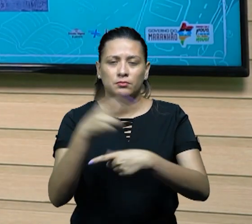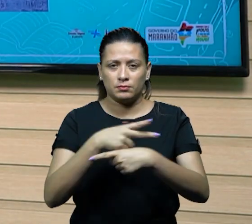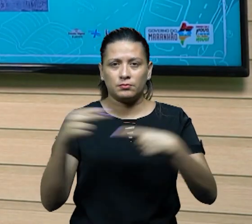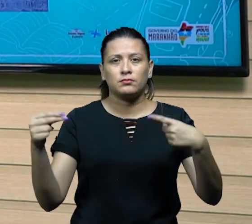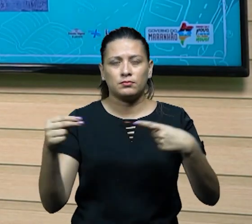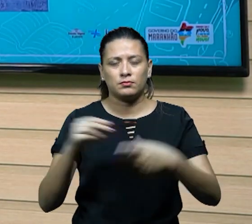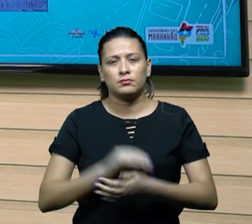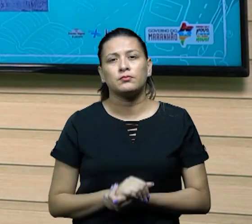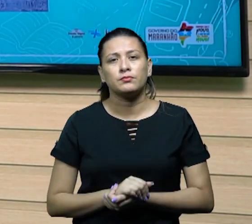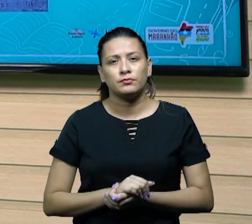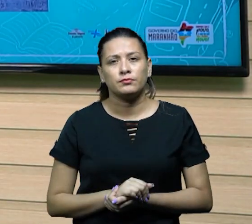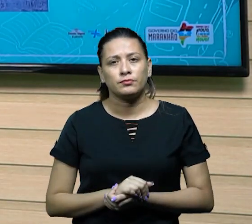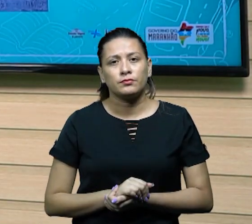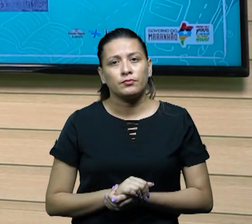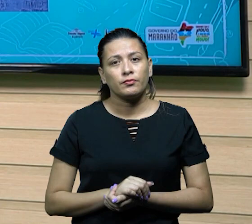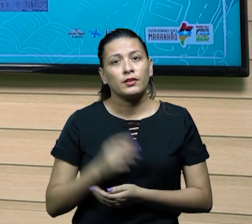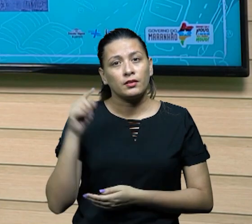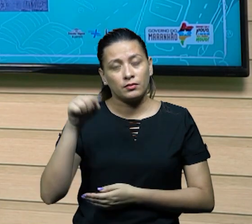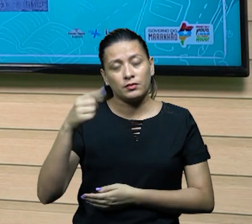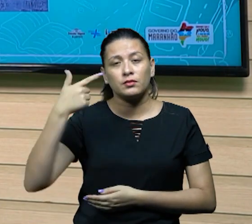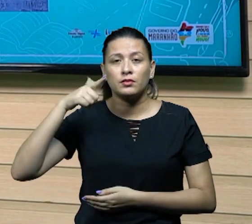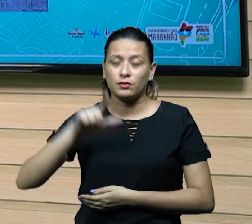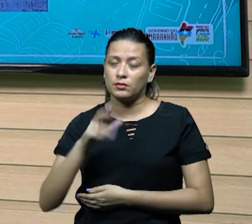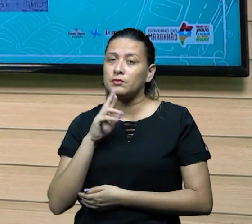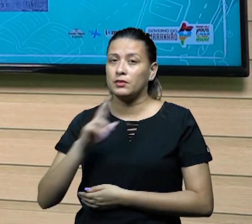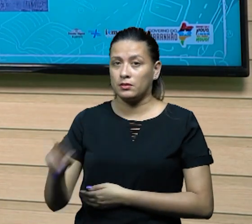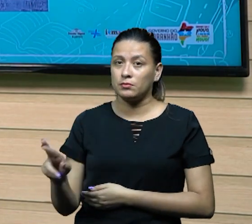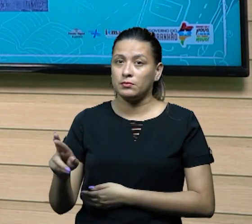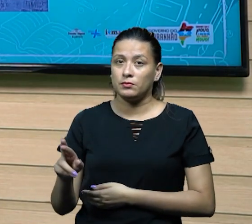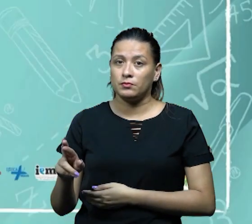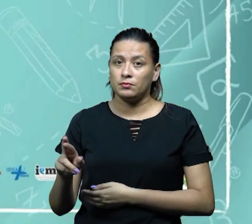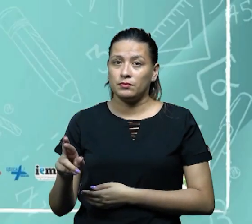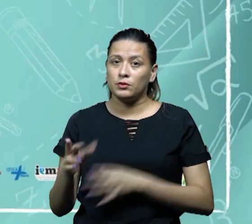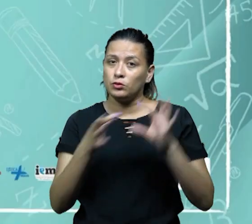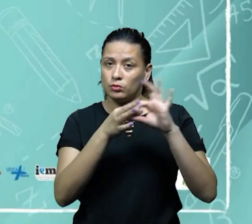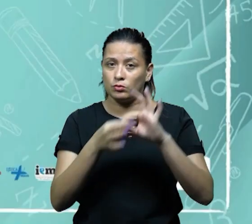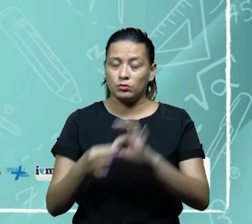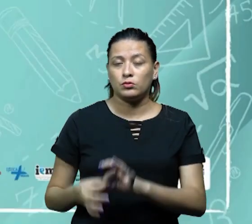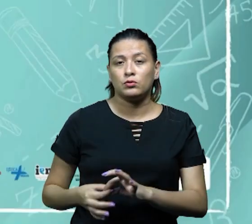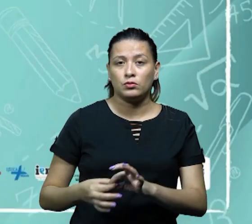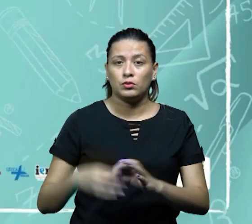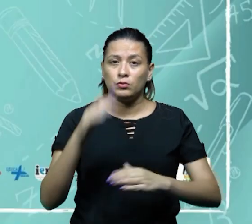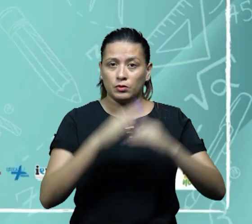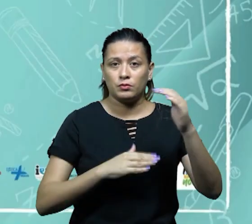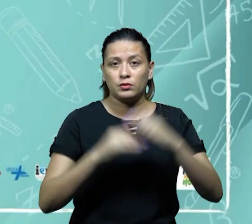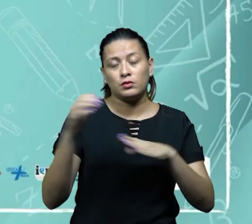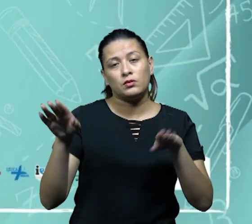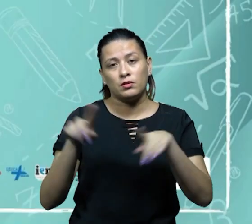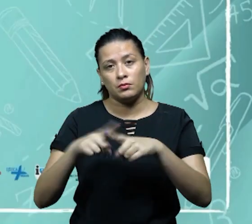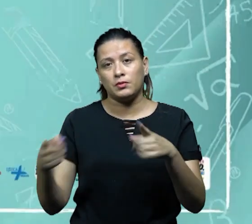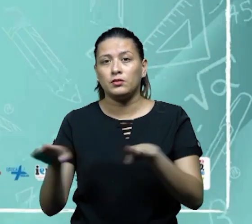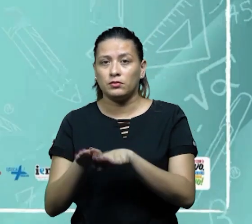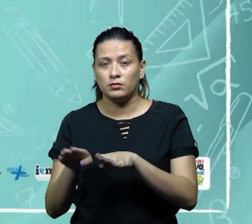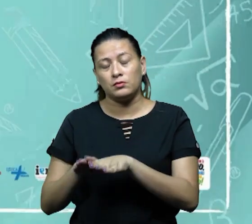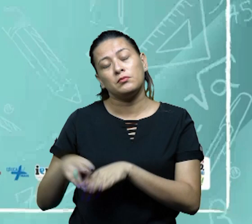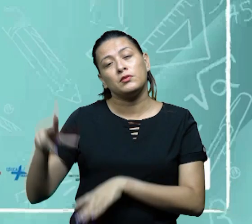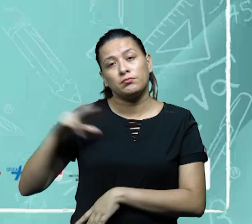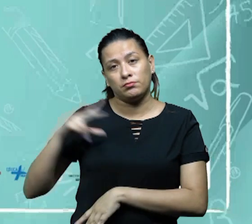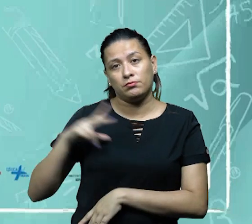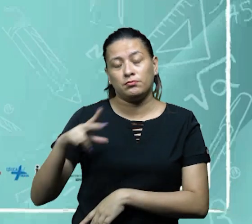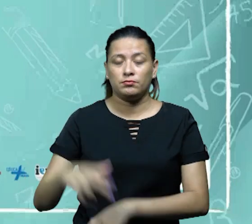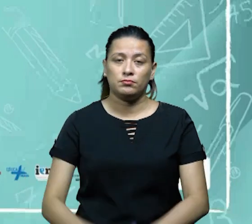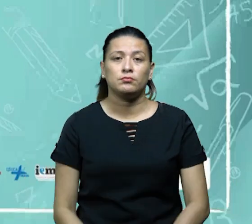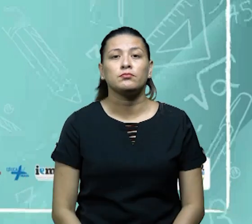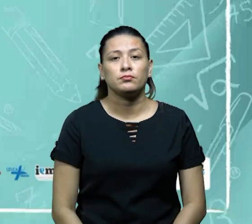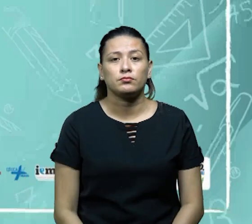um conhecimento. Eu gosto sempre dessa frase, o conhecimento é o caminho para o sucesso. E é através do conhecimento que você vai alcançar grandes resultados, tanto na vida